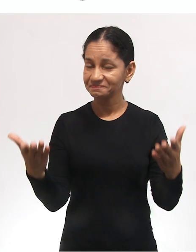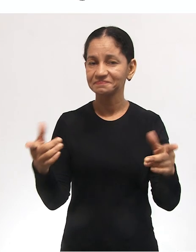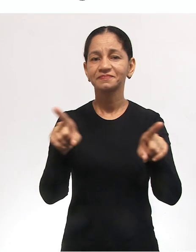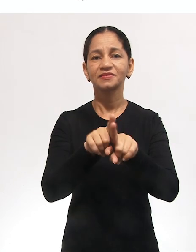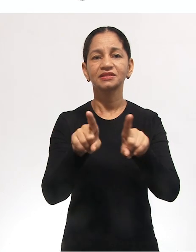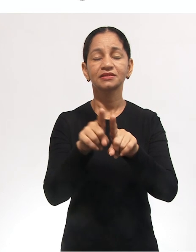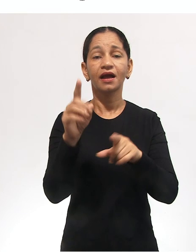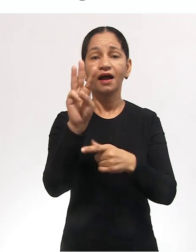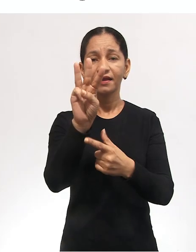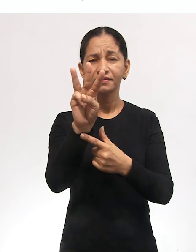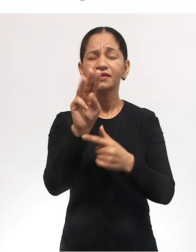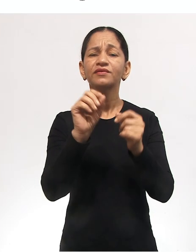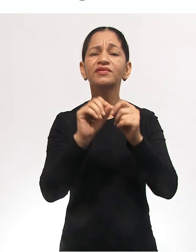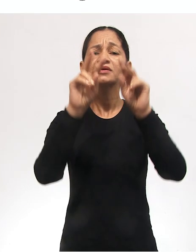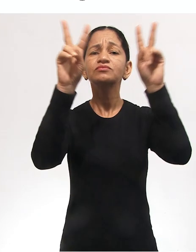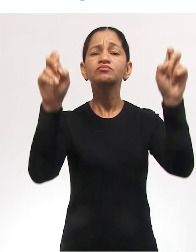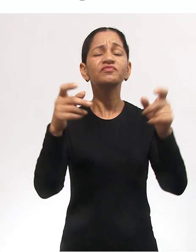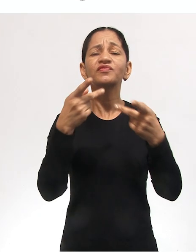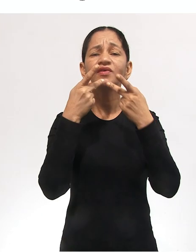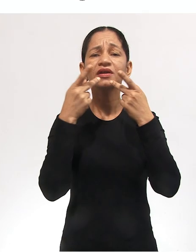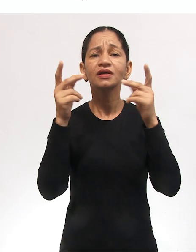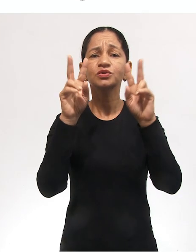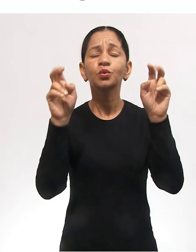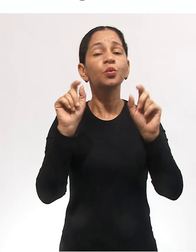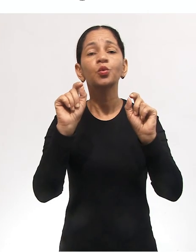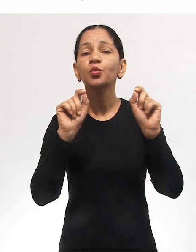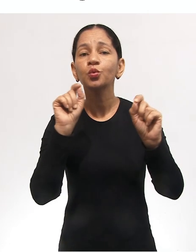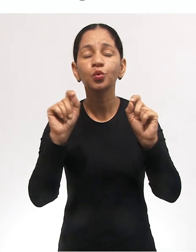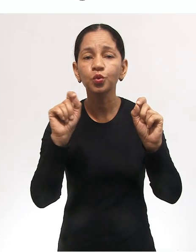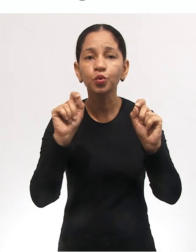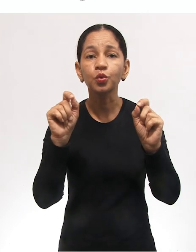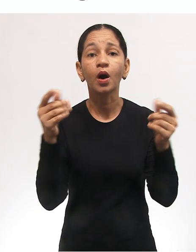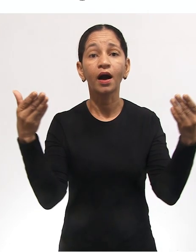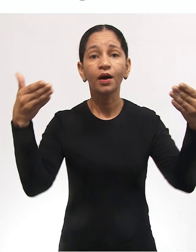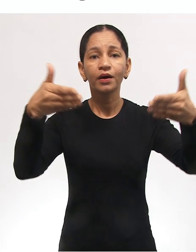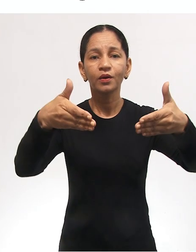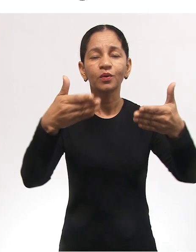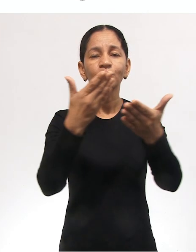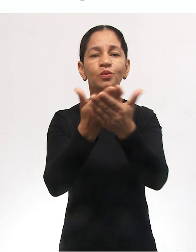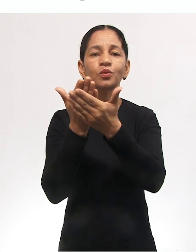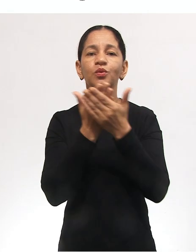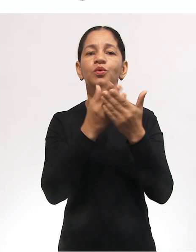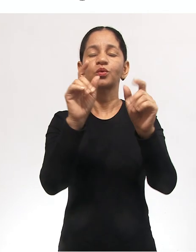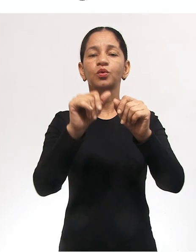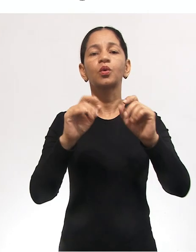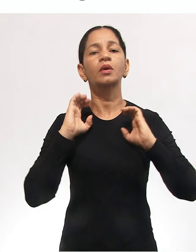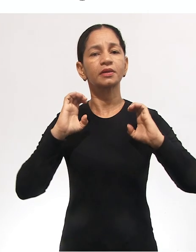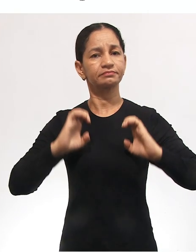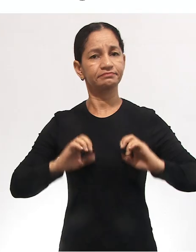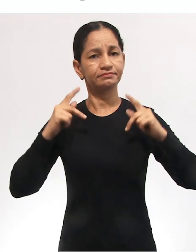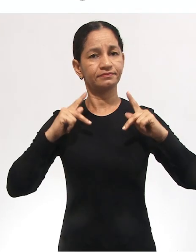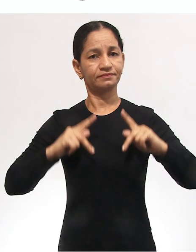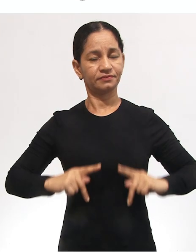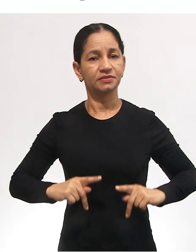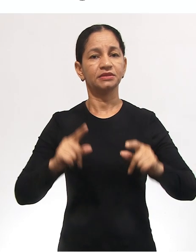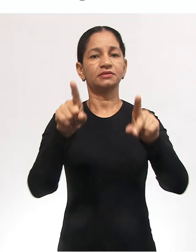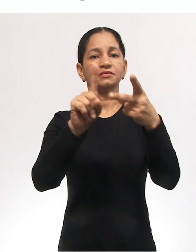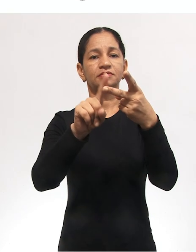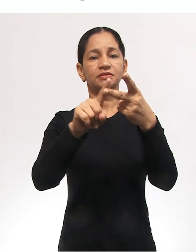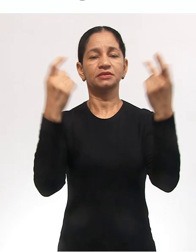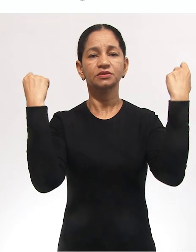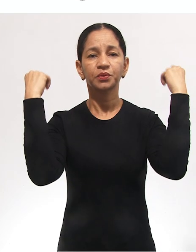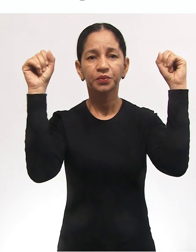3 nós vamos trabalhar aqui e nós vamos abordar nessa aula, né, a questão de ergonomia, ginástica